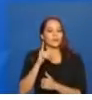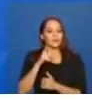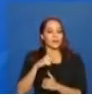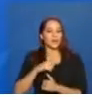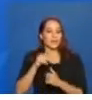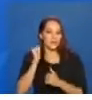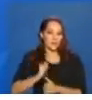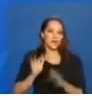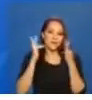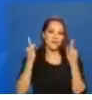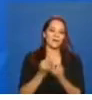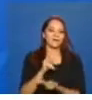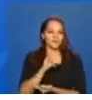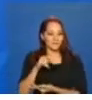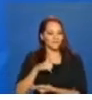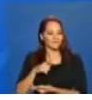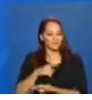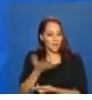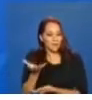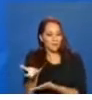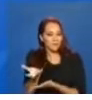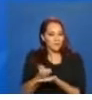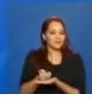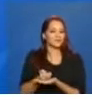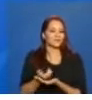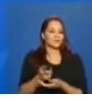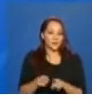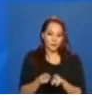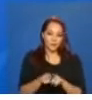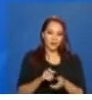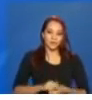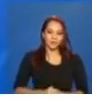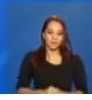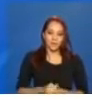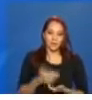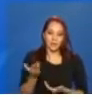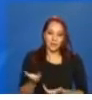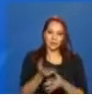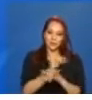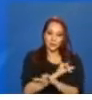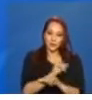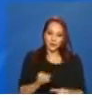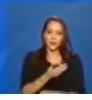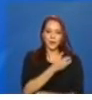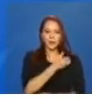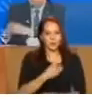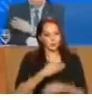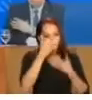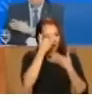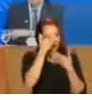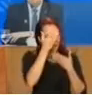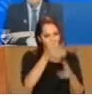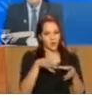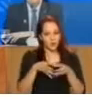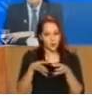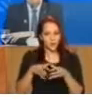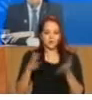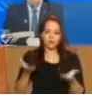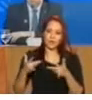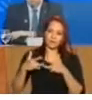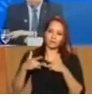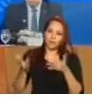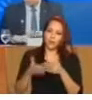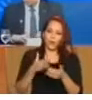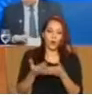Família, terão vantagem em receber o auxílio emergencial. Esses são os números. Ministro, eu agradeço novamente sua equipe, estou aqui à disposição para